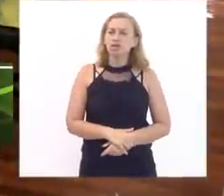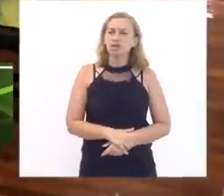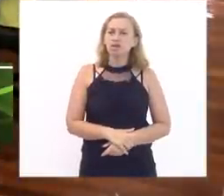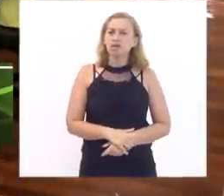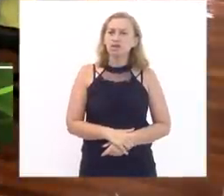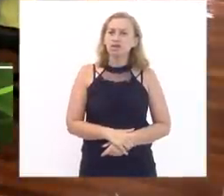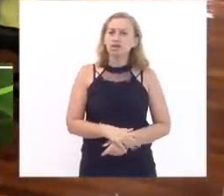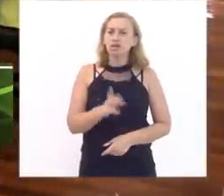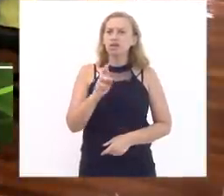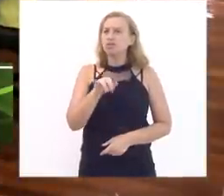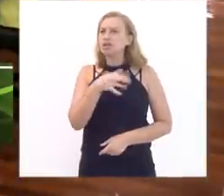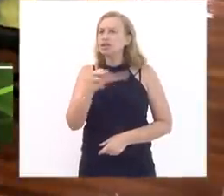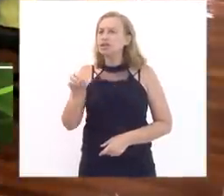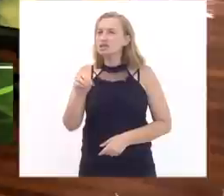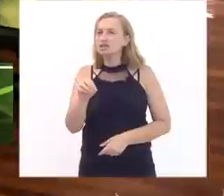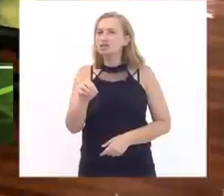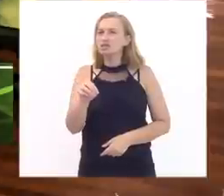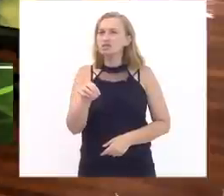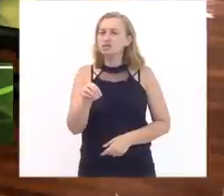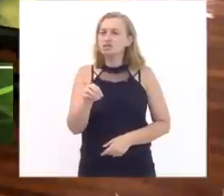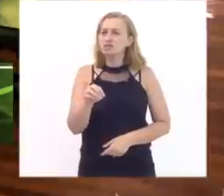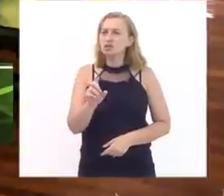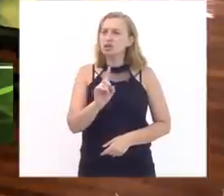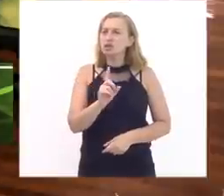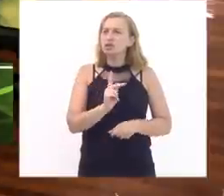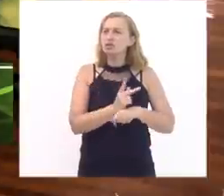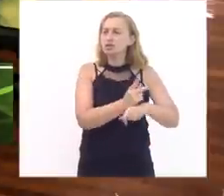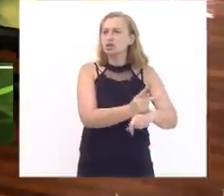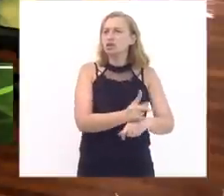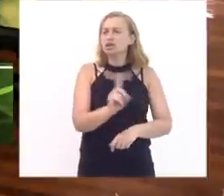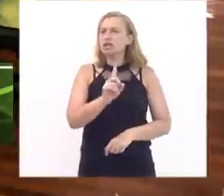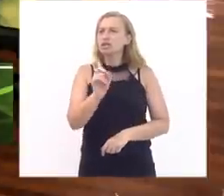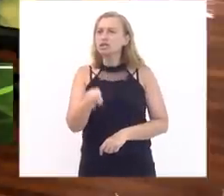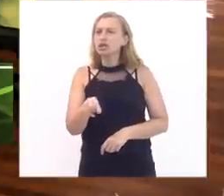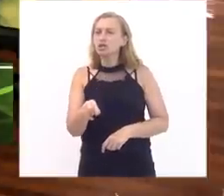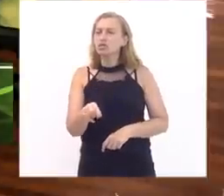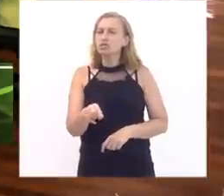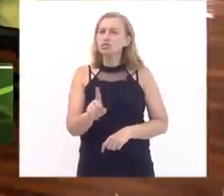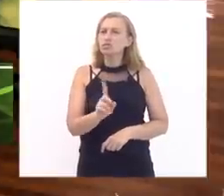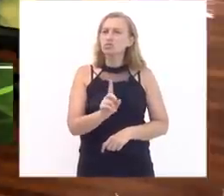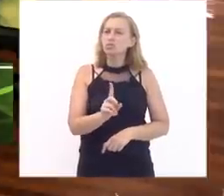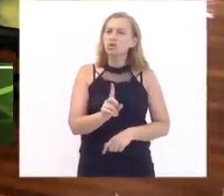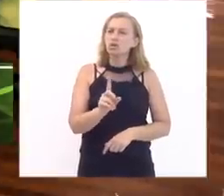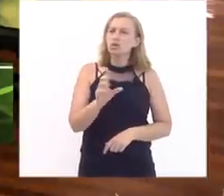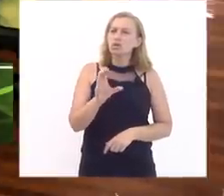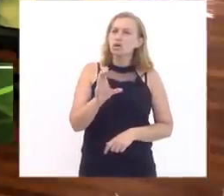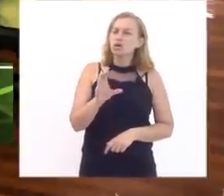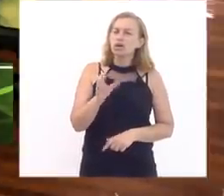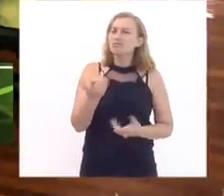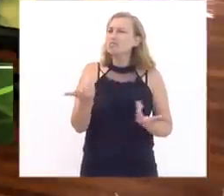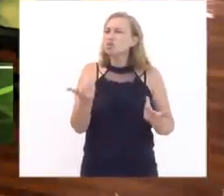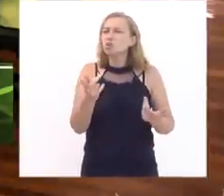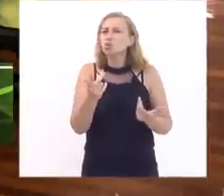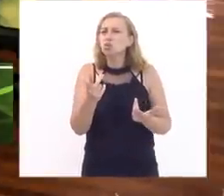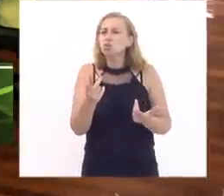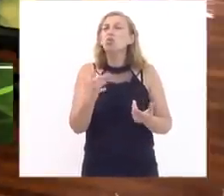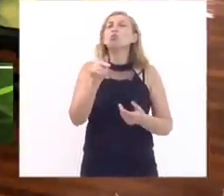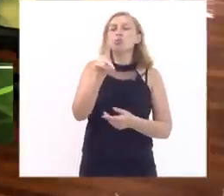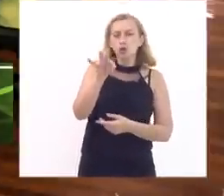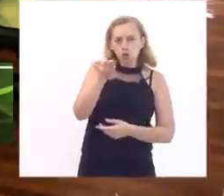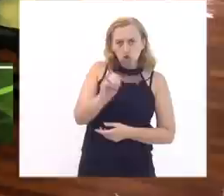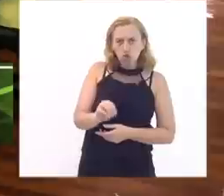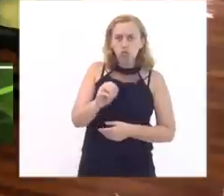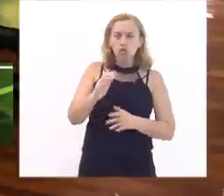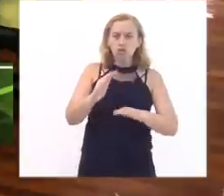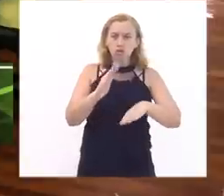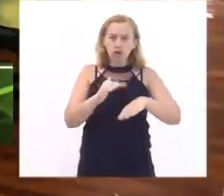a remuneração, a gratificação e não o cargo a mais. Não é cargo, como é? O posto a mais. Posto